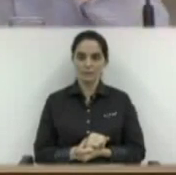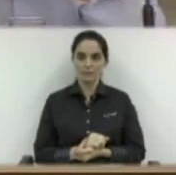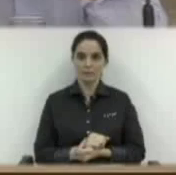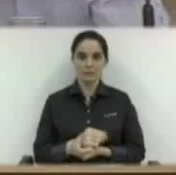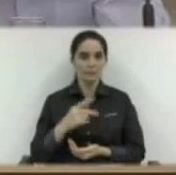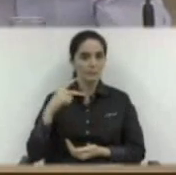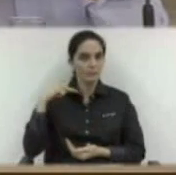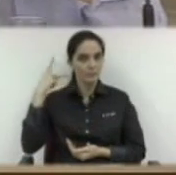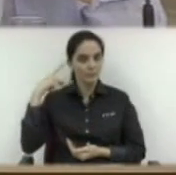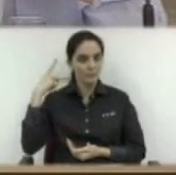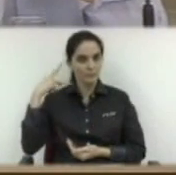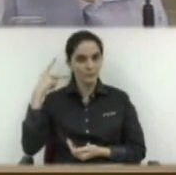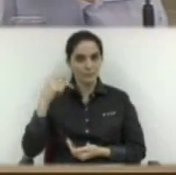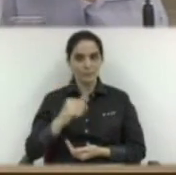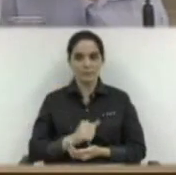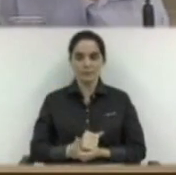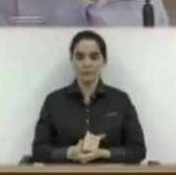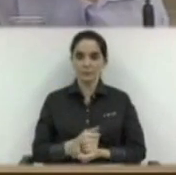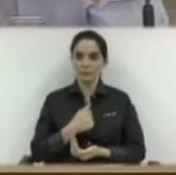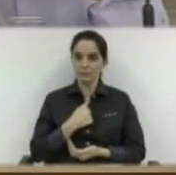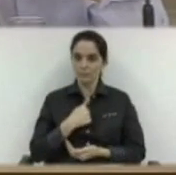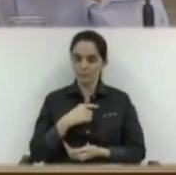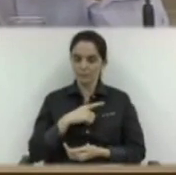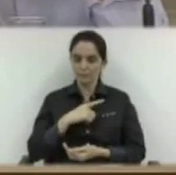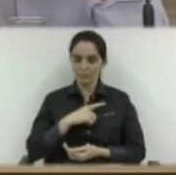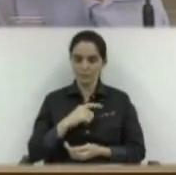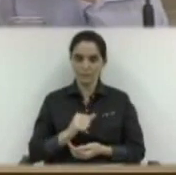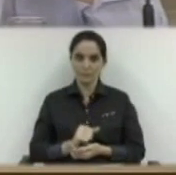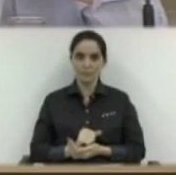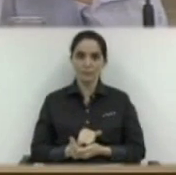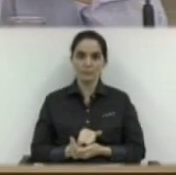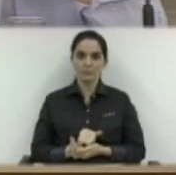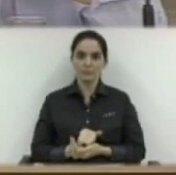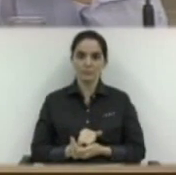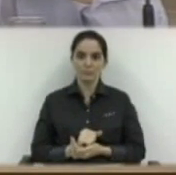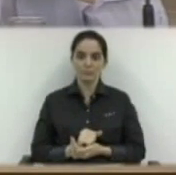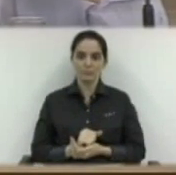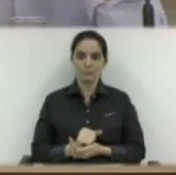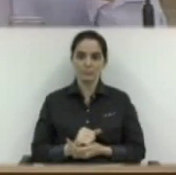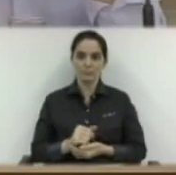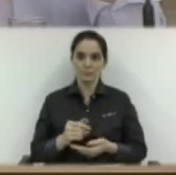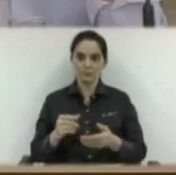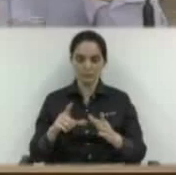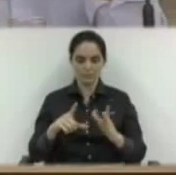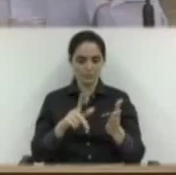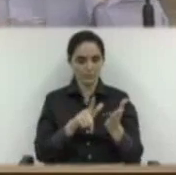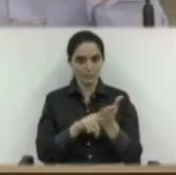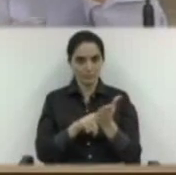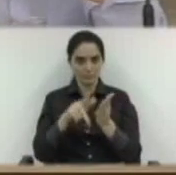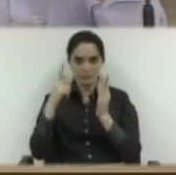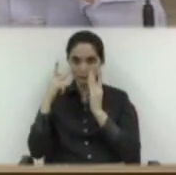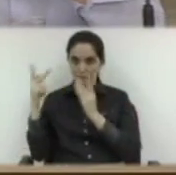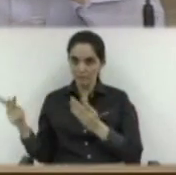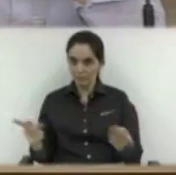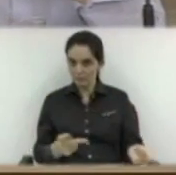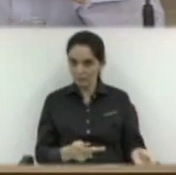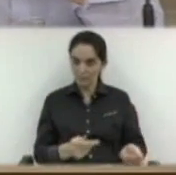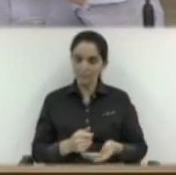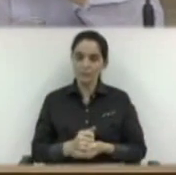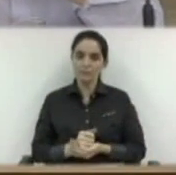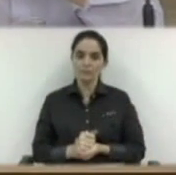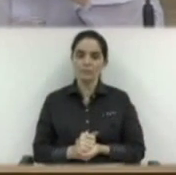Senhores vereadores, eu tenho aqui em minhas mãos um convite e uma convocação da